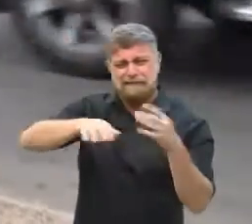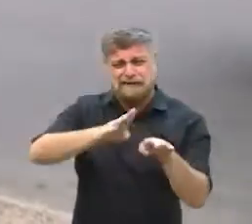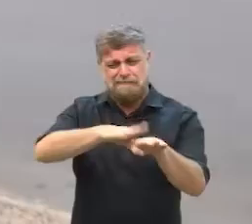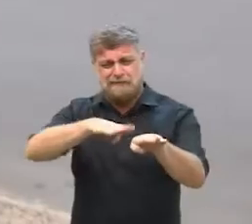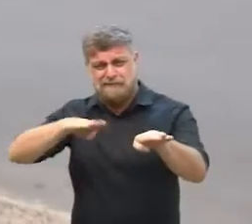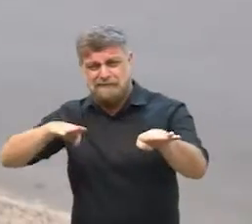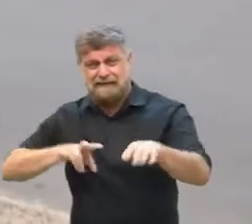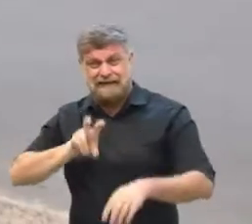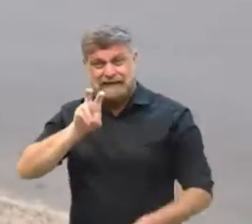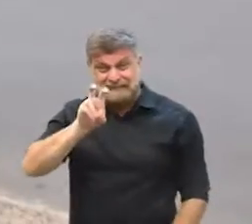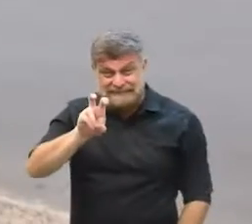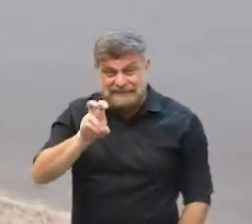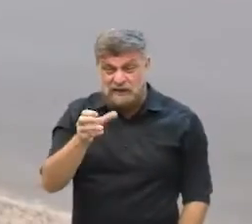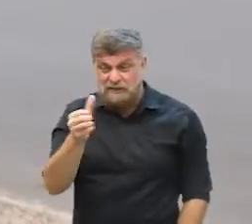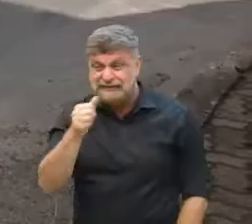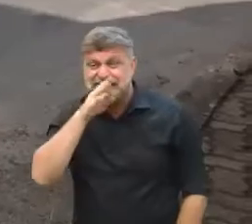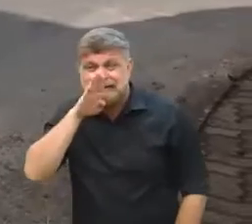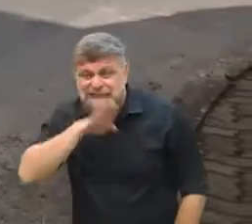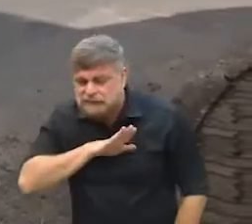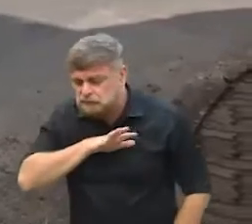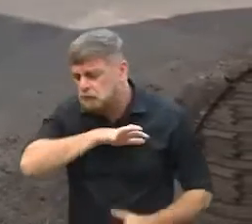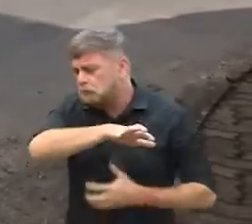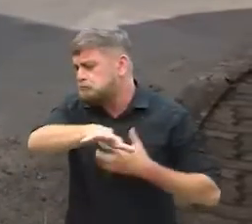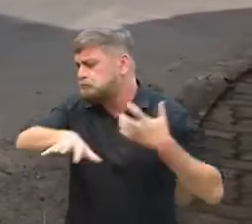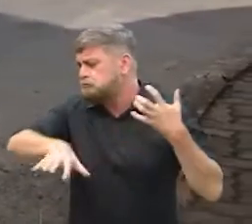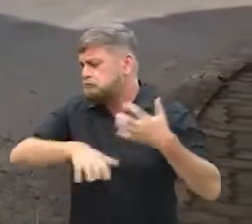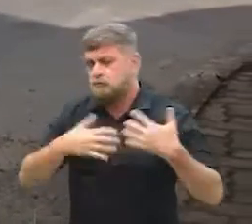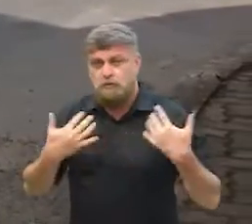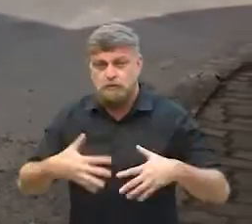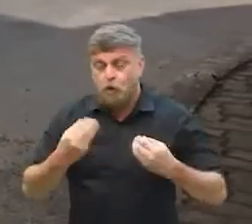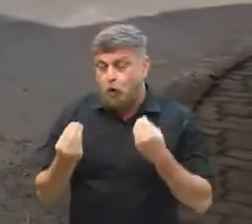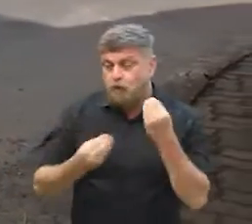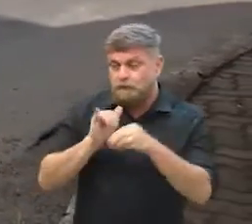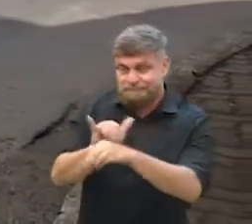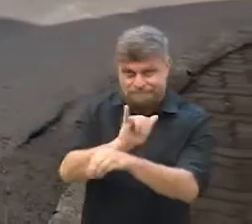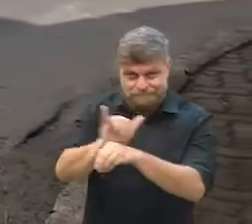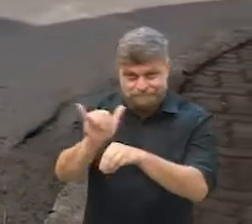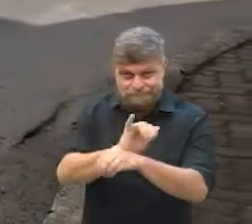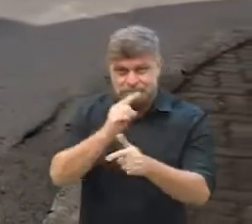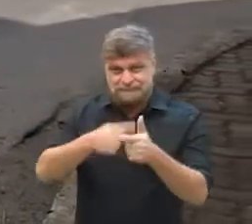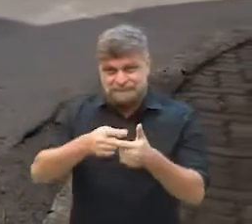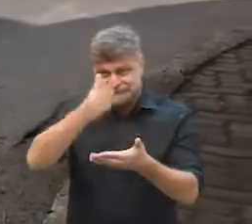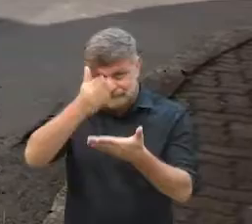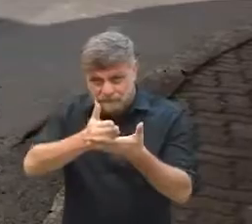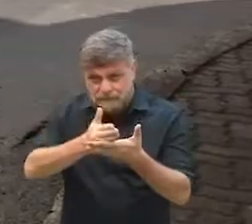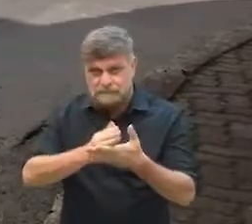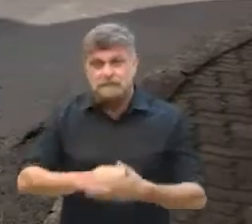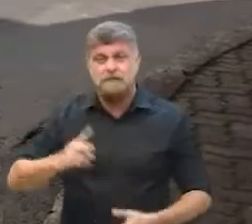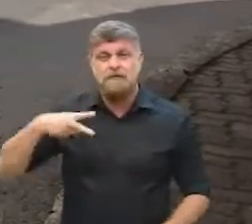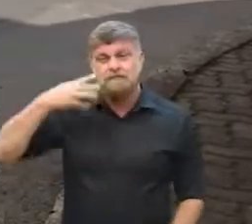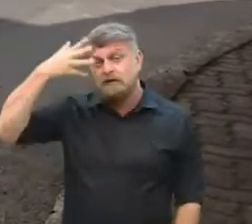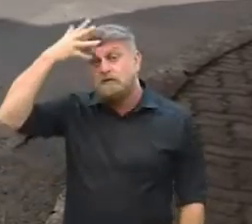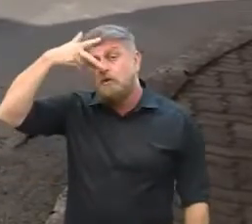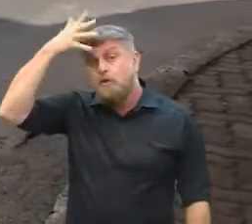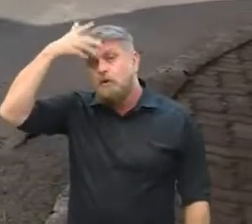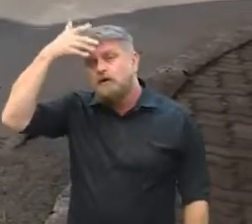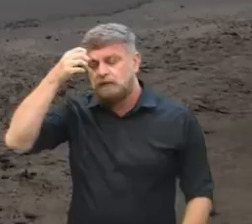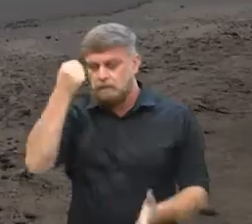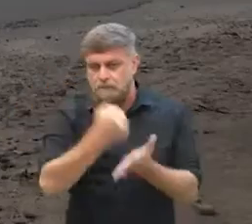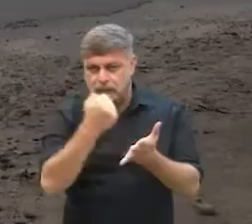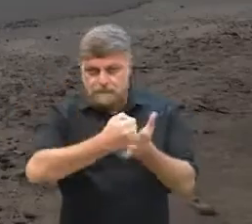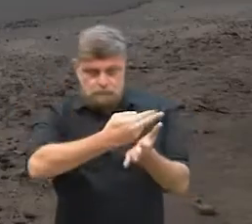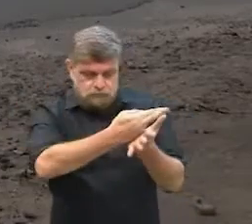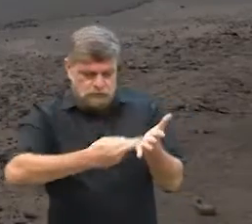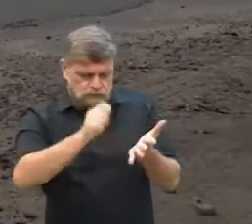transtorno, 5 horas, 6 horas da tarde é uma bagunça. Para tentar encontrar uma solução ao problema, o vereador Rodrigo da Farmadic protocolou